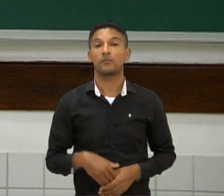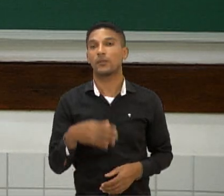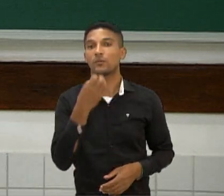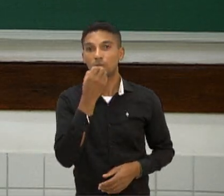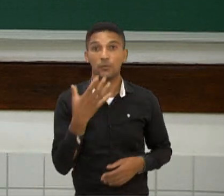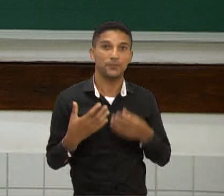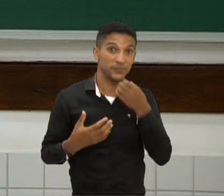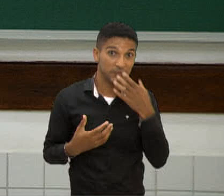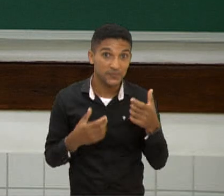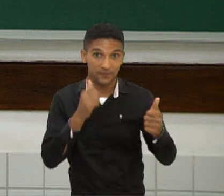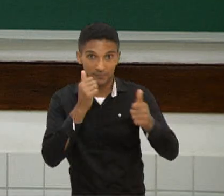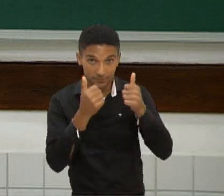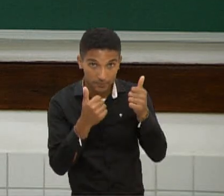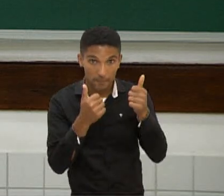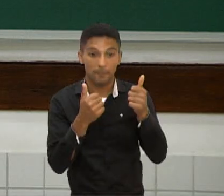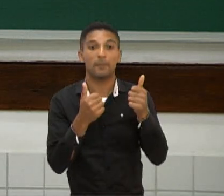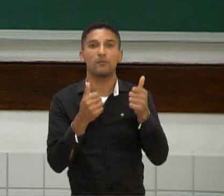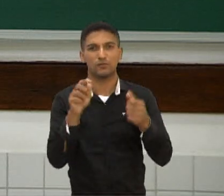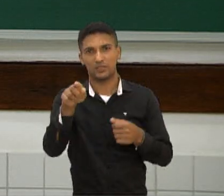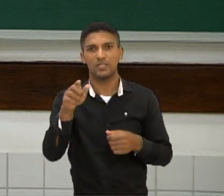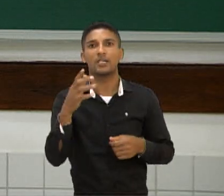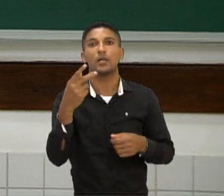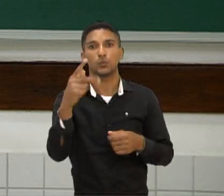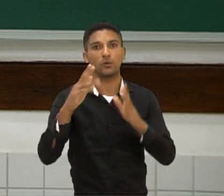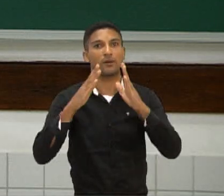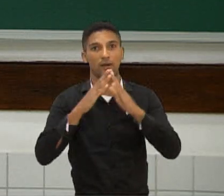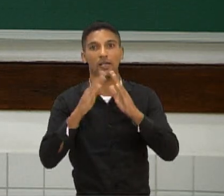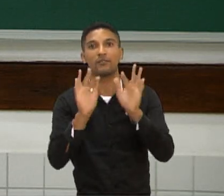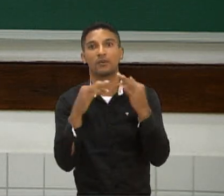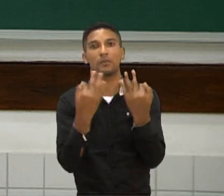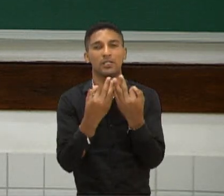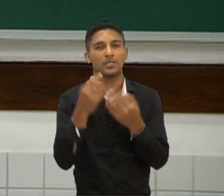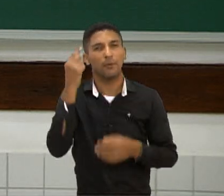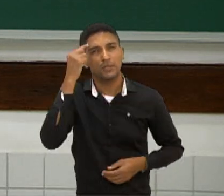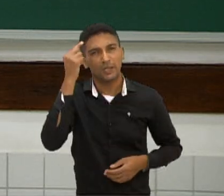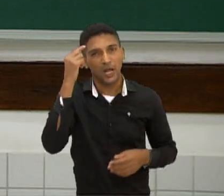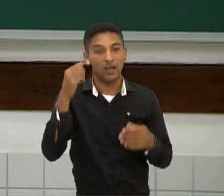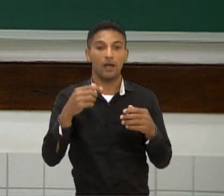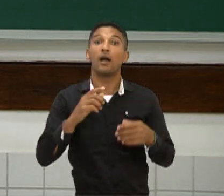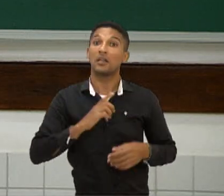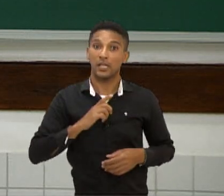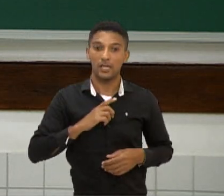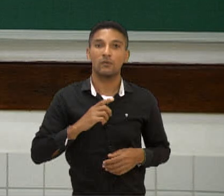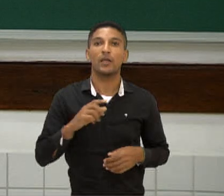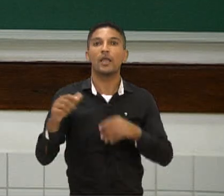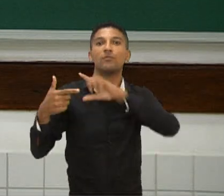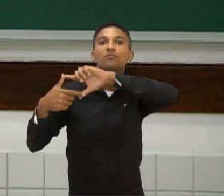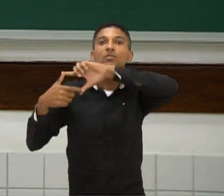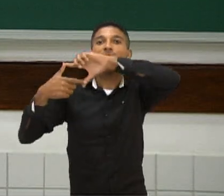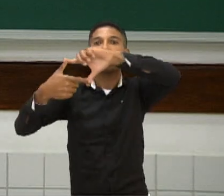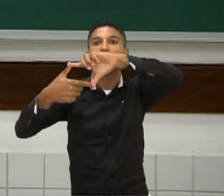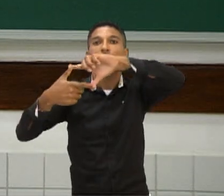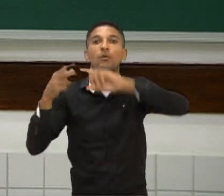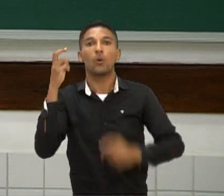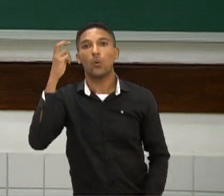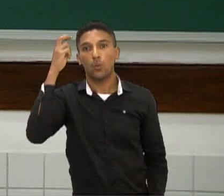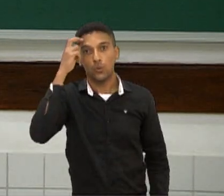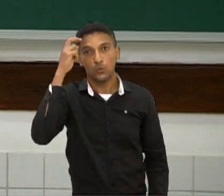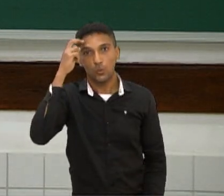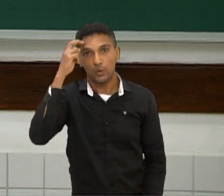Muito bem, agora que vocês já discutiram, reviram, pensaram um pouco sobre essa tradição da roda, vamos falar